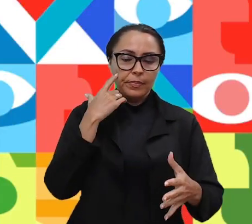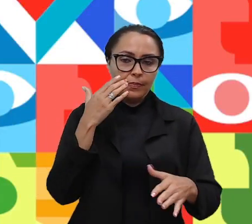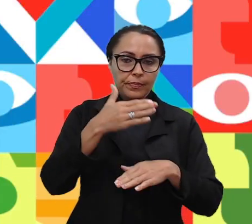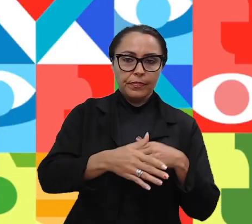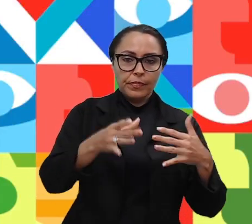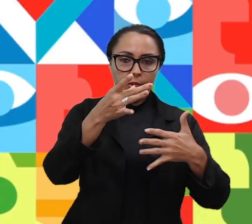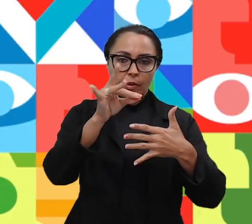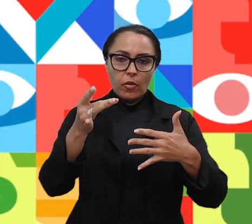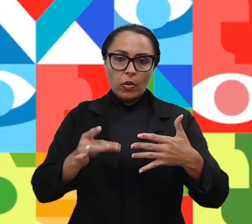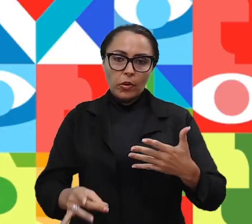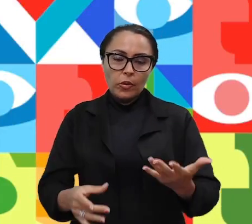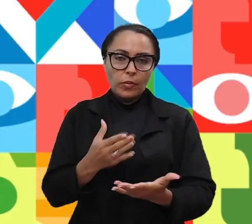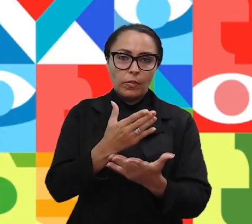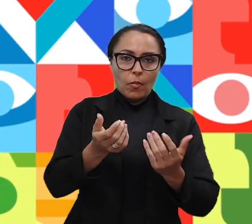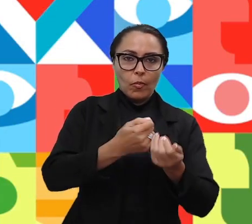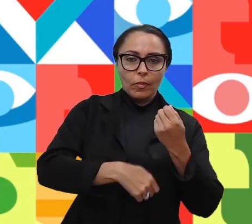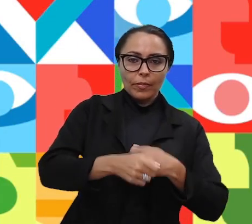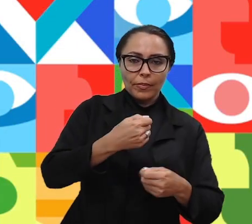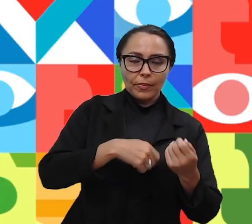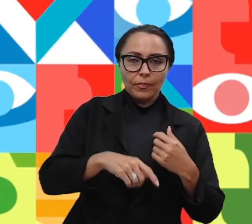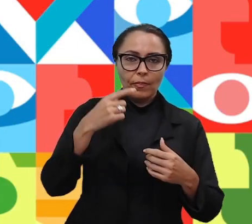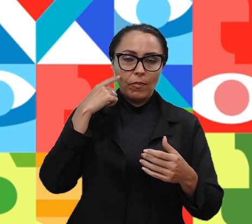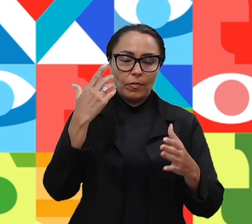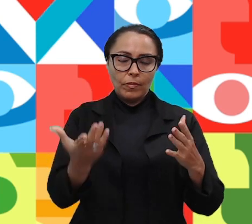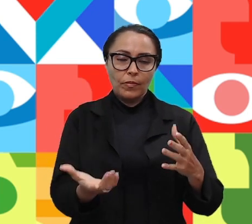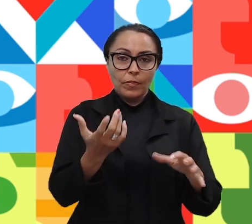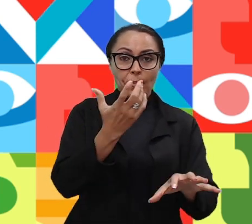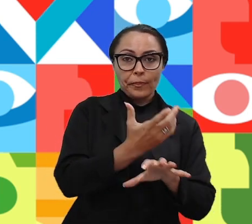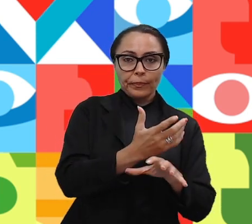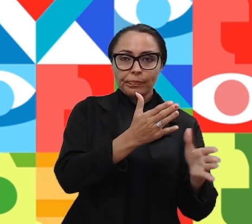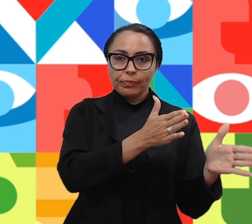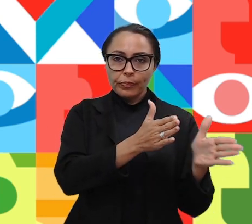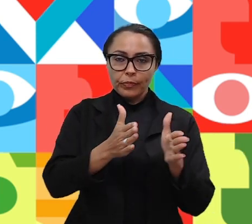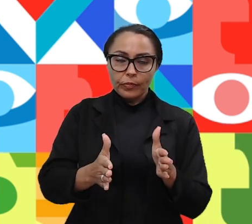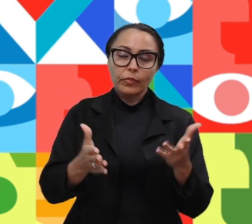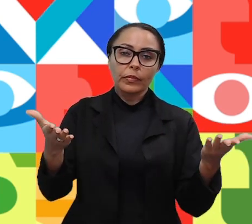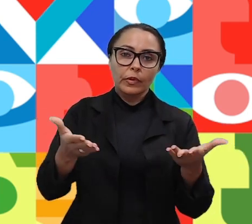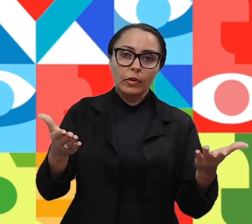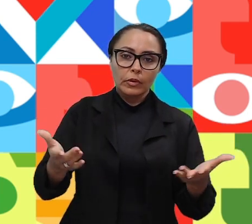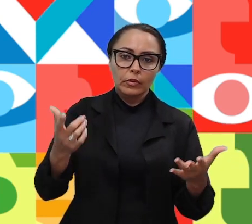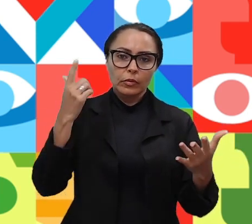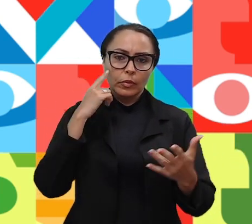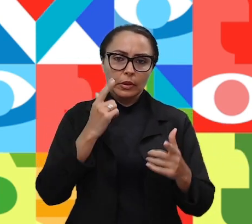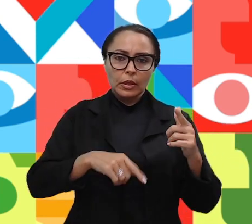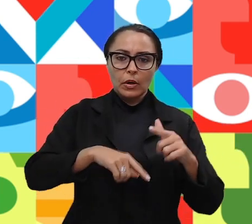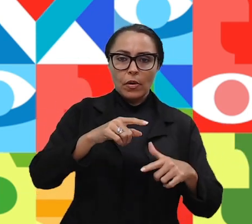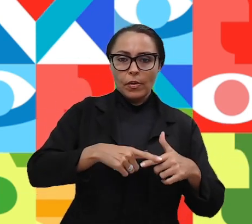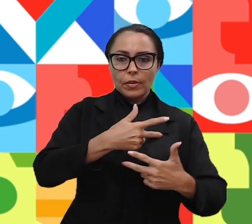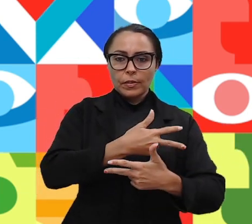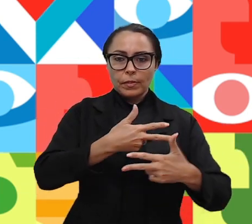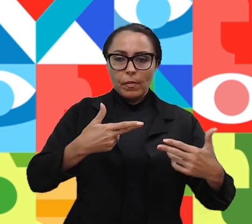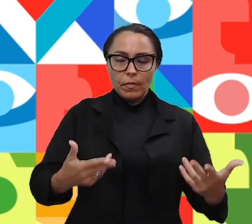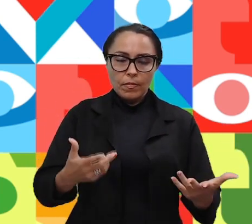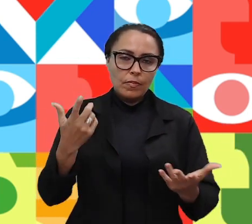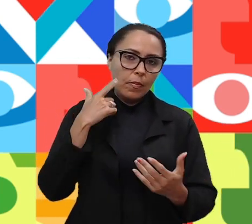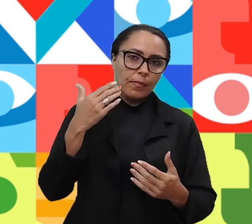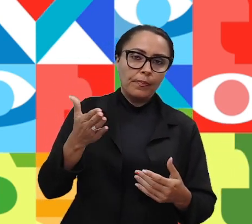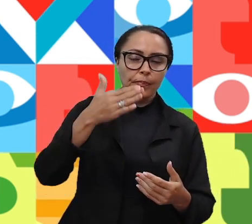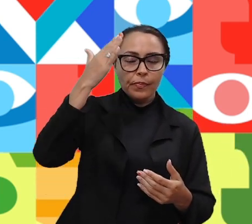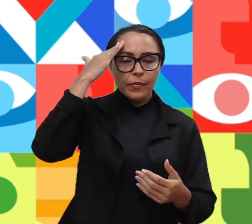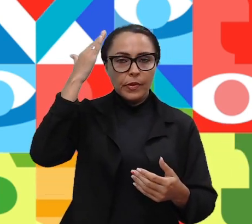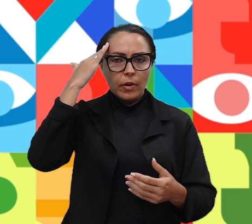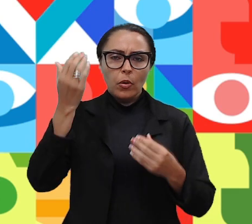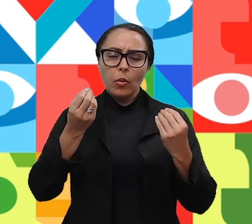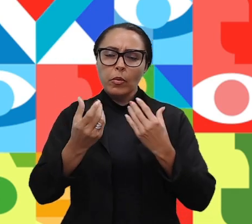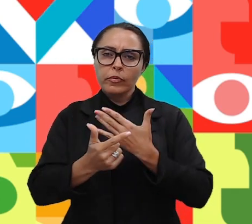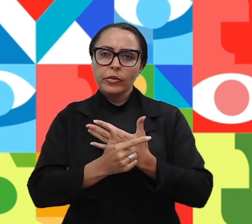e Administração da Produção. Nessa unidade, vamos falar sobre os instrumentos de produção. Vamos entender como